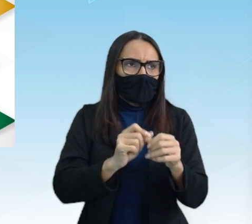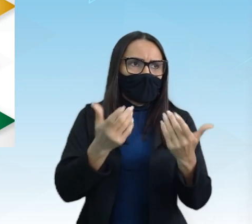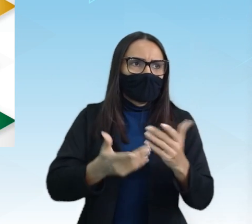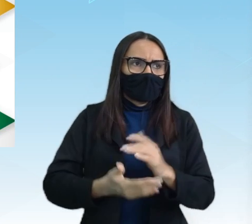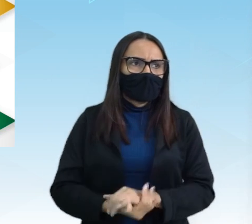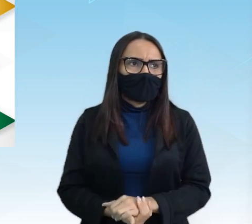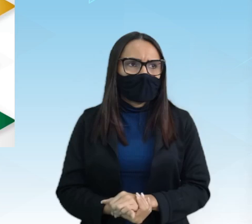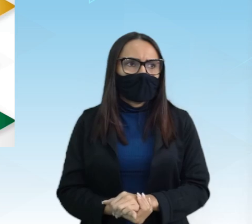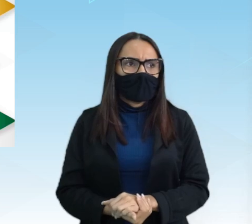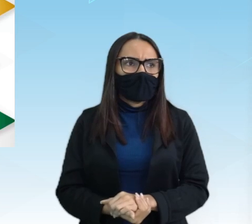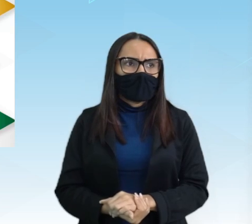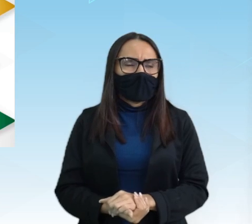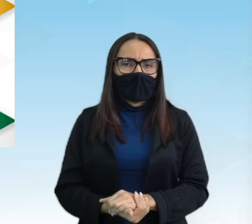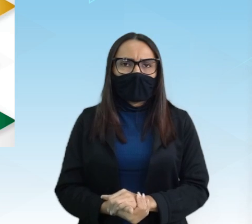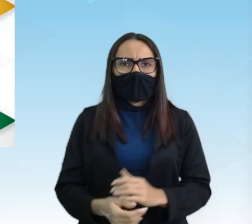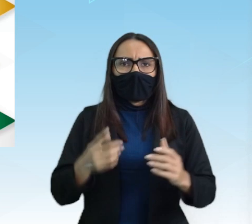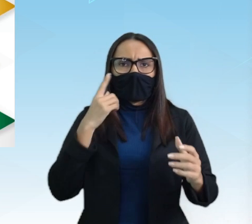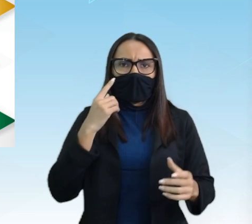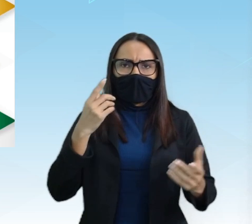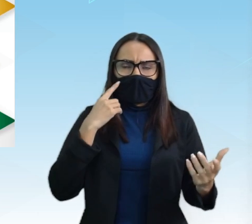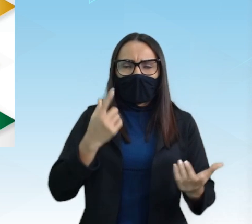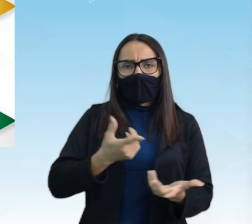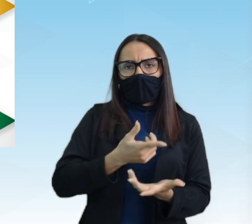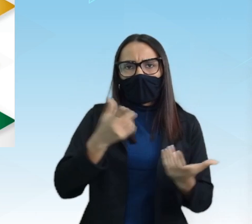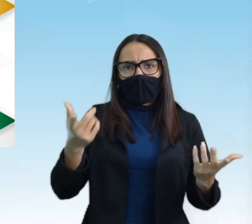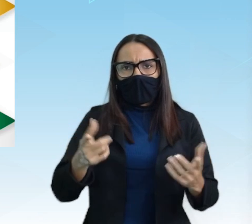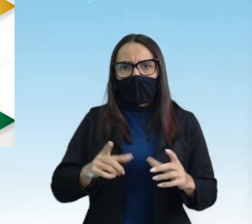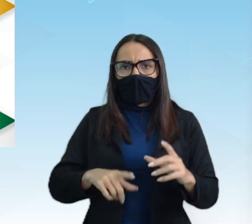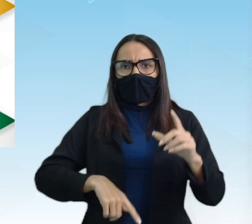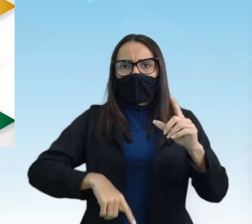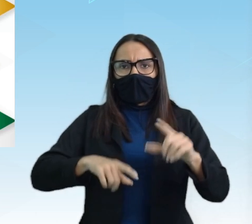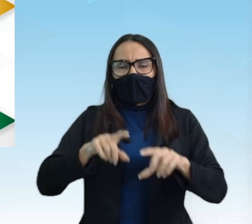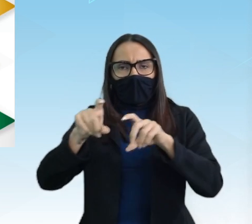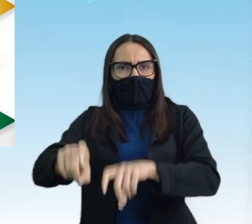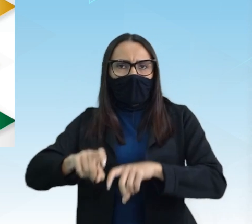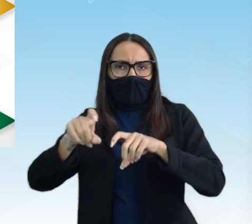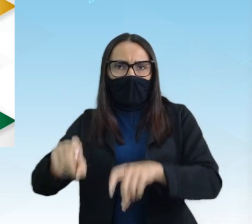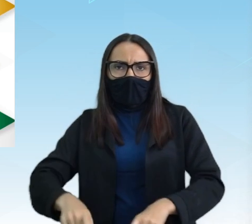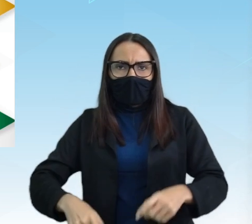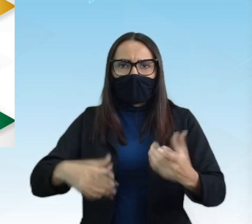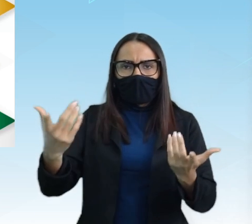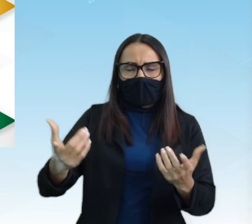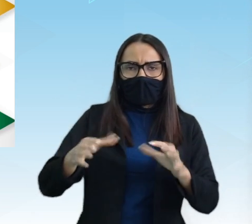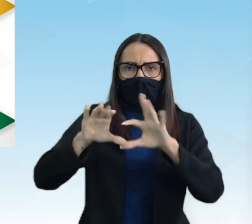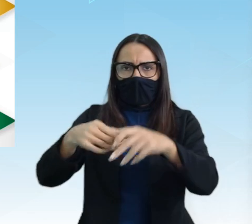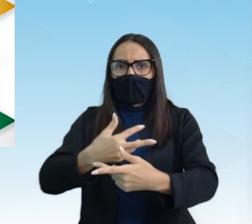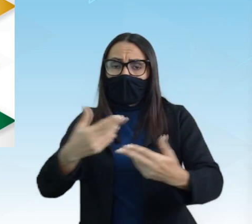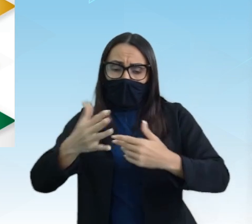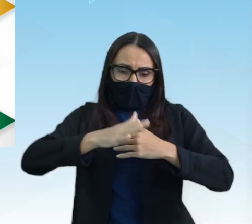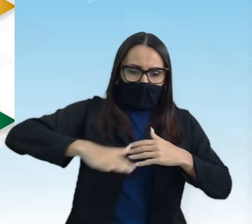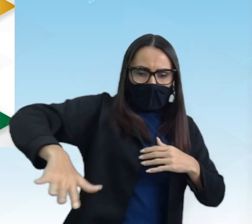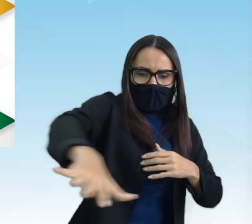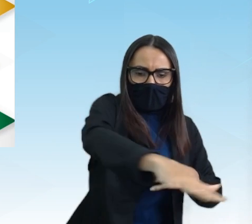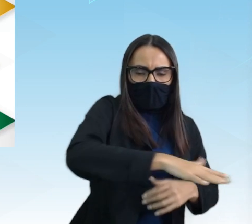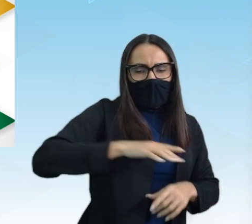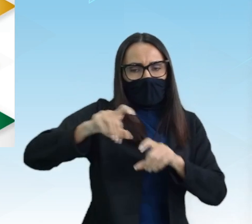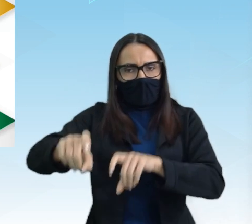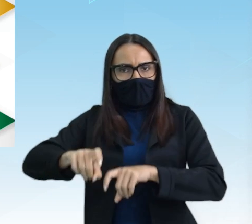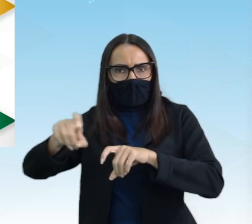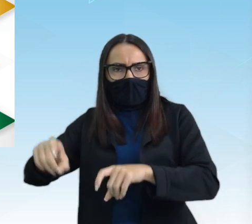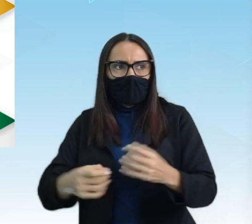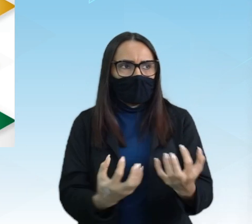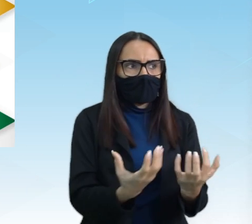serviço. Pecuária e agricultura. Resumidamente, tem que ter no espaço rural, tem que ter